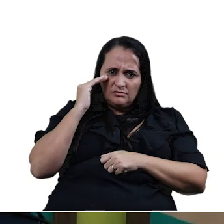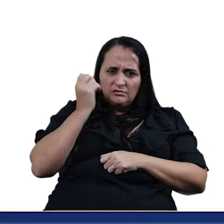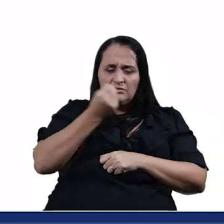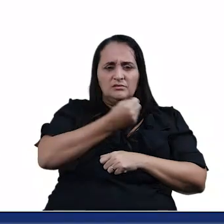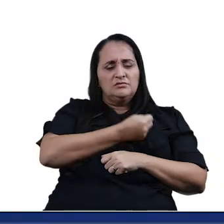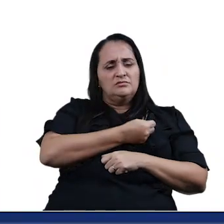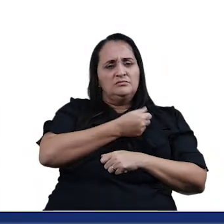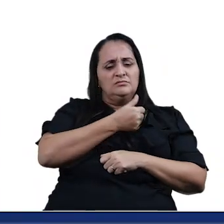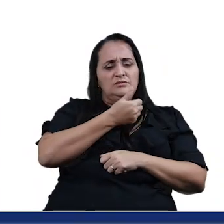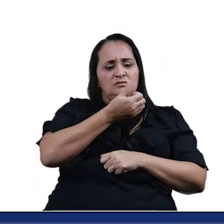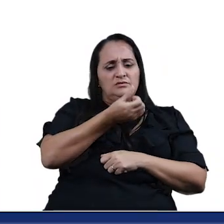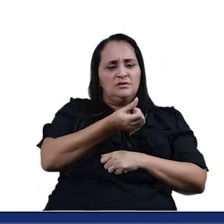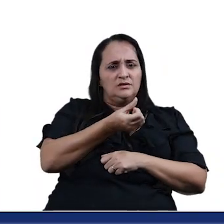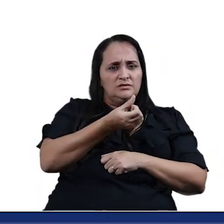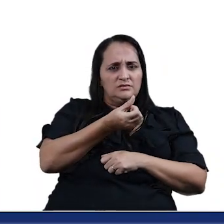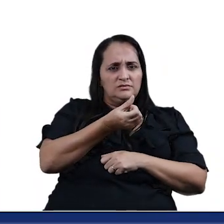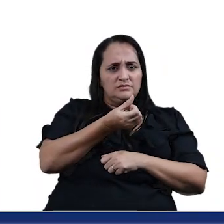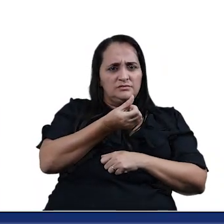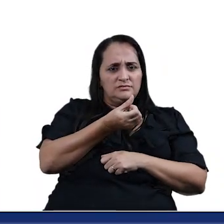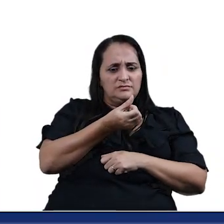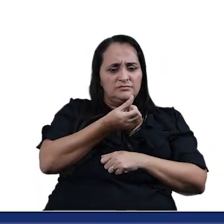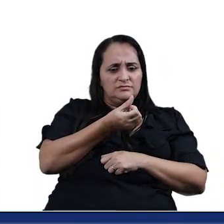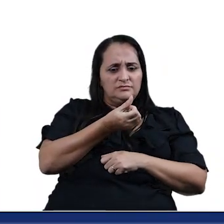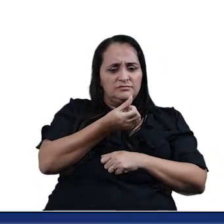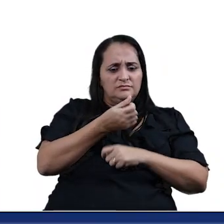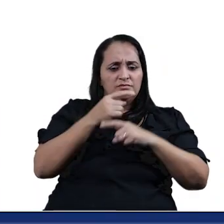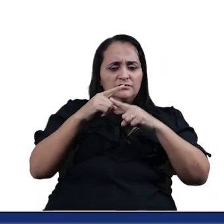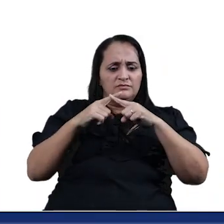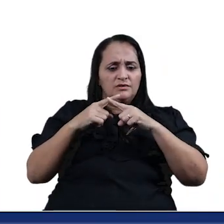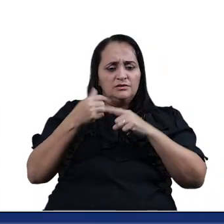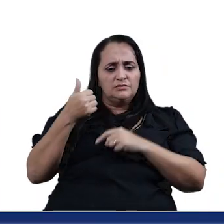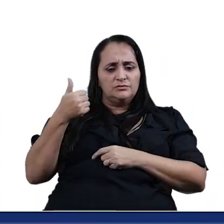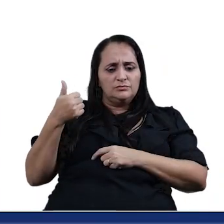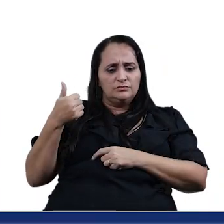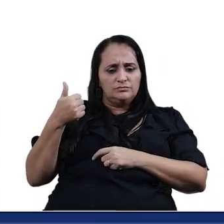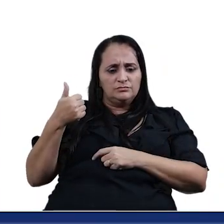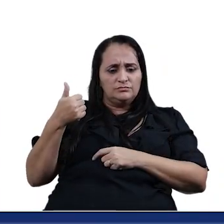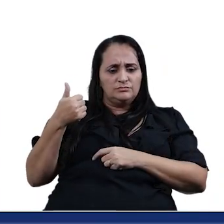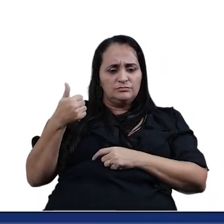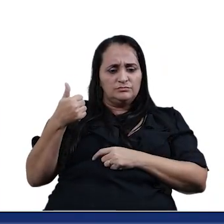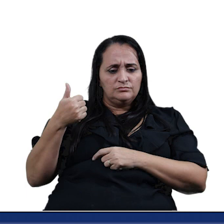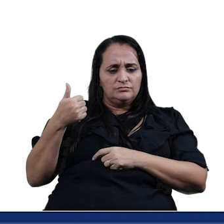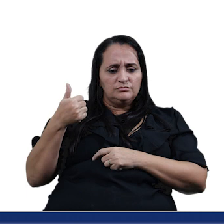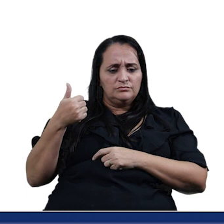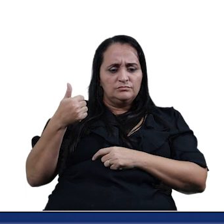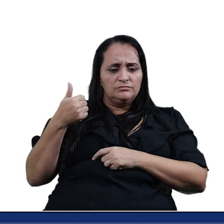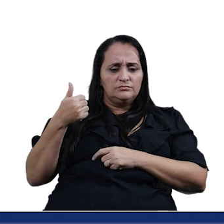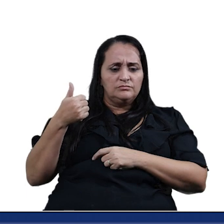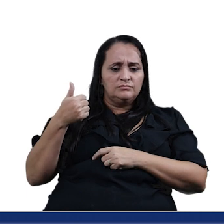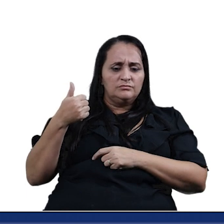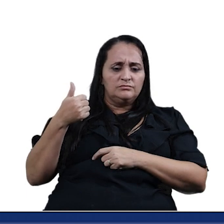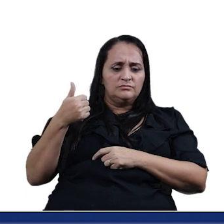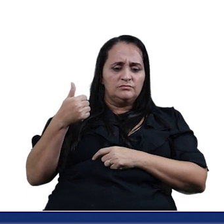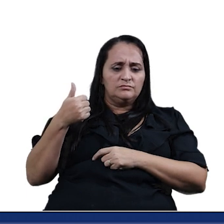6, ele vezes a unidade. 6 vezes 1, vezes a unidade.